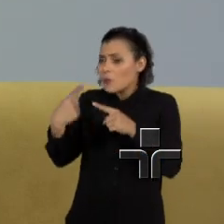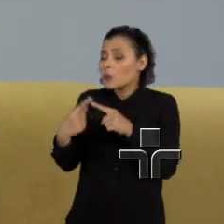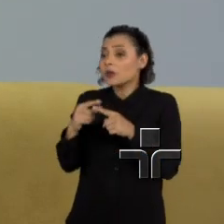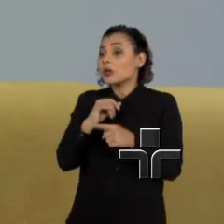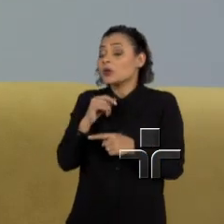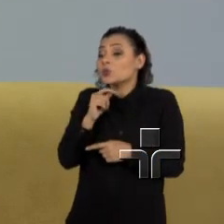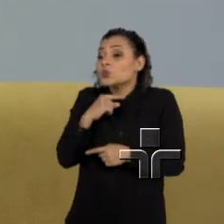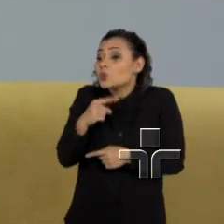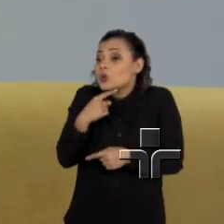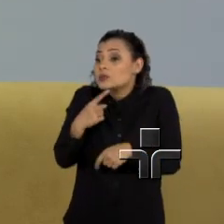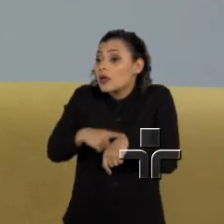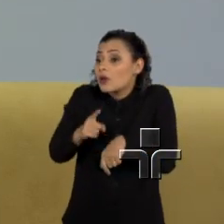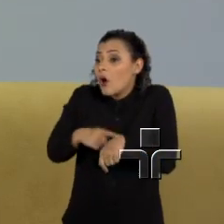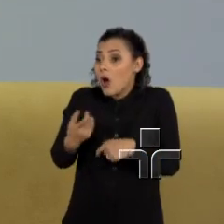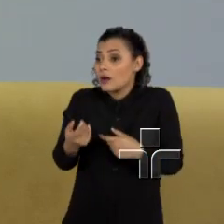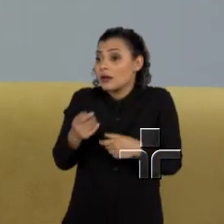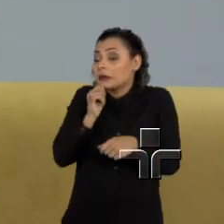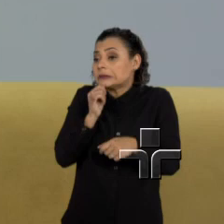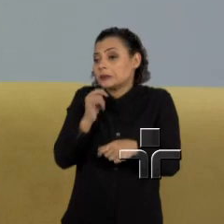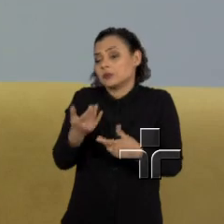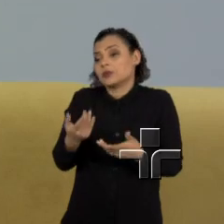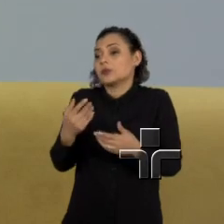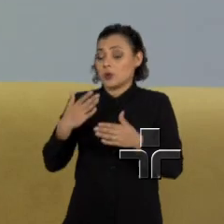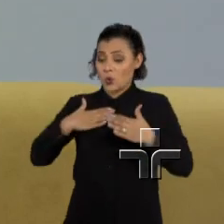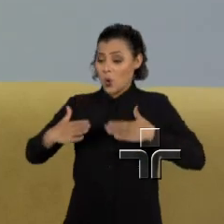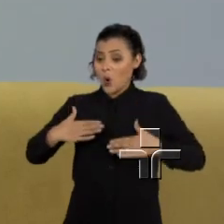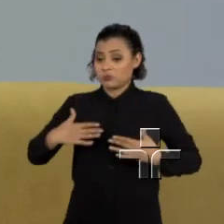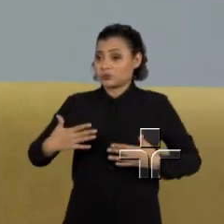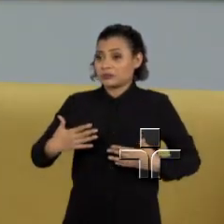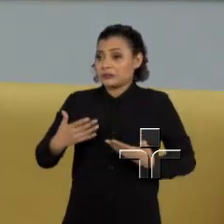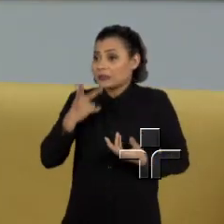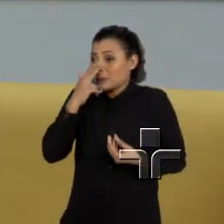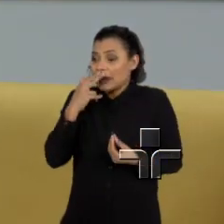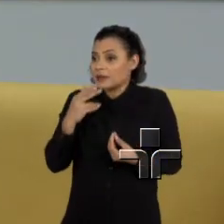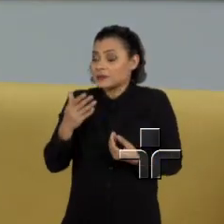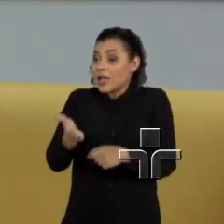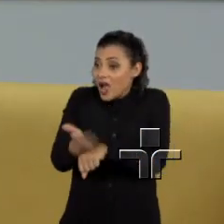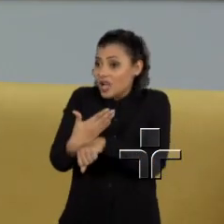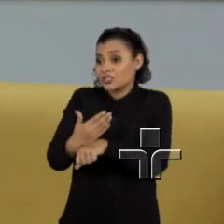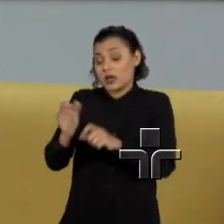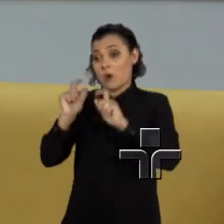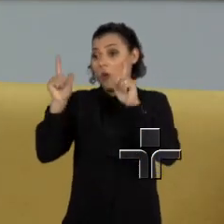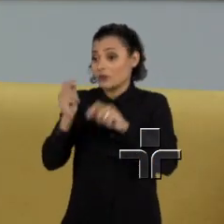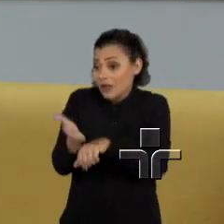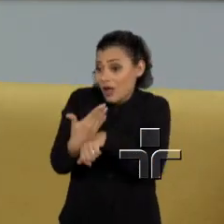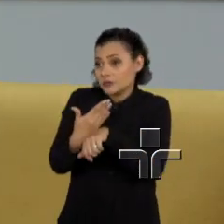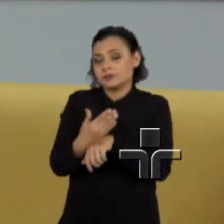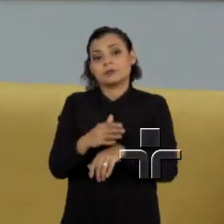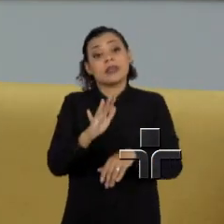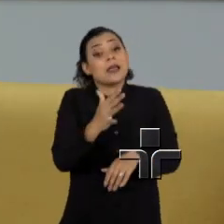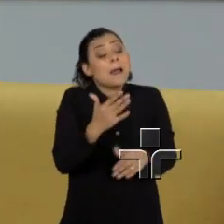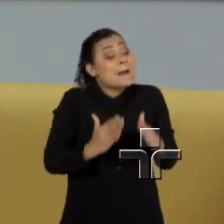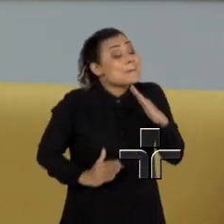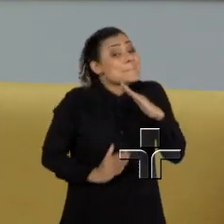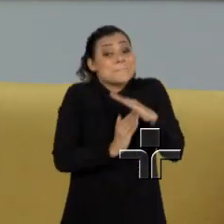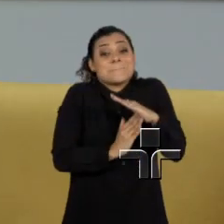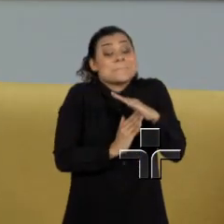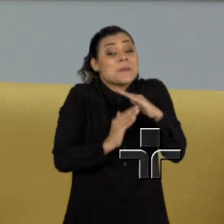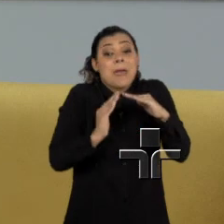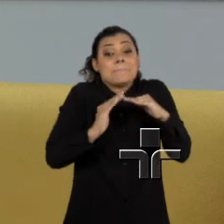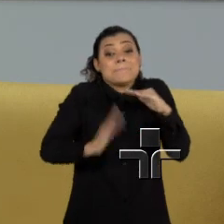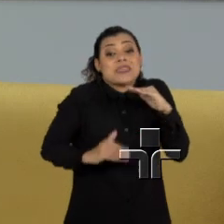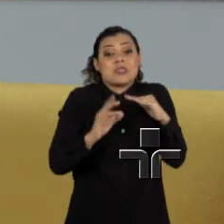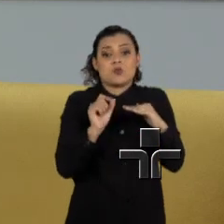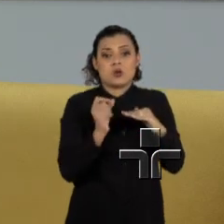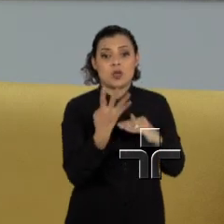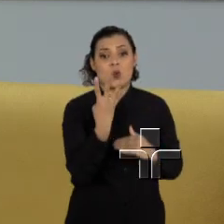dormir até que o próprio organismo desperte? Sim. Pelo menos 4 horas de sono. Isso é muito importante. Esse